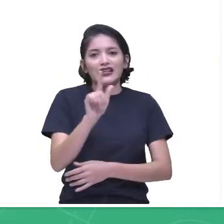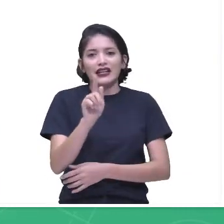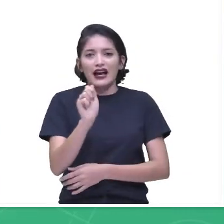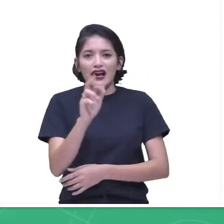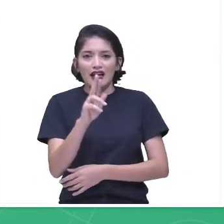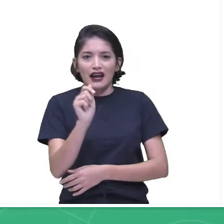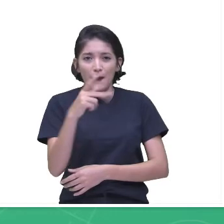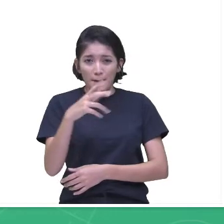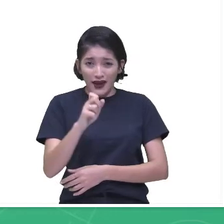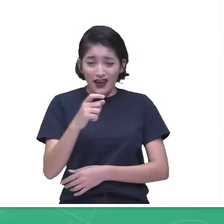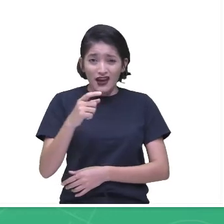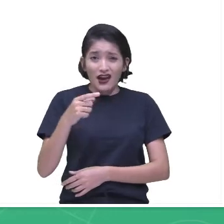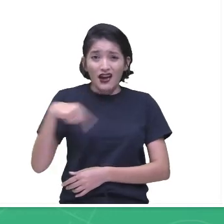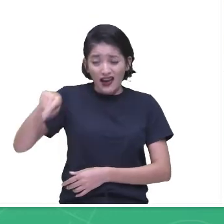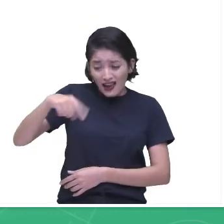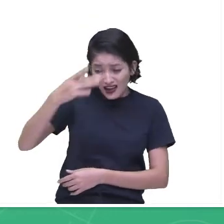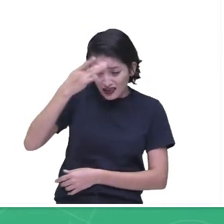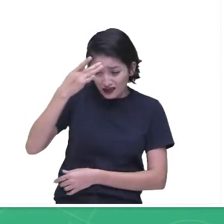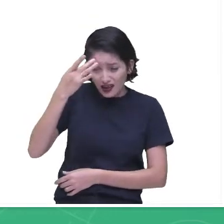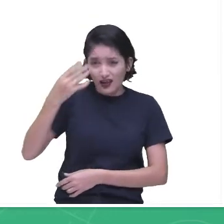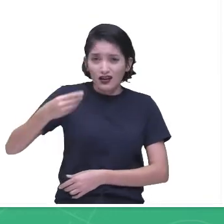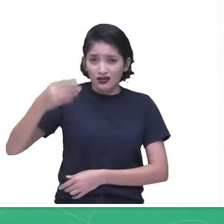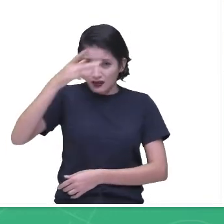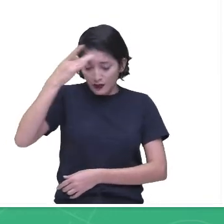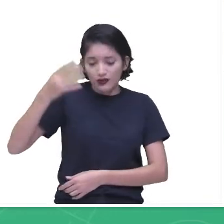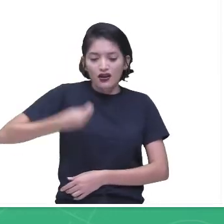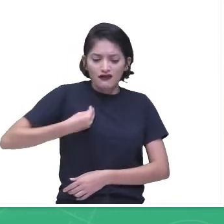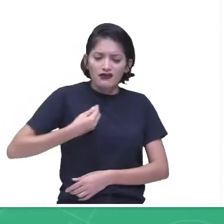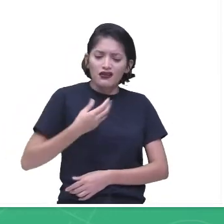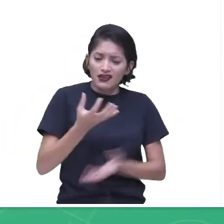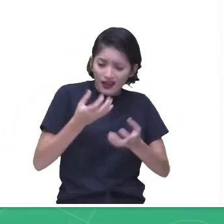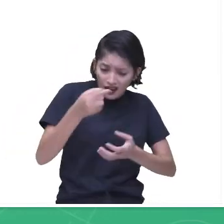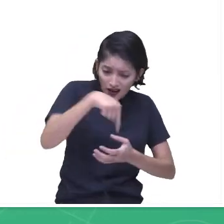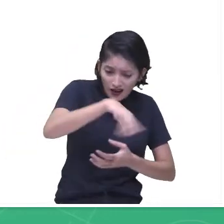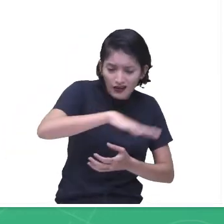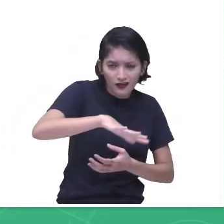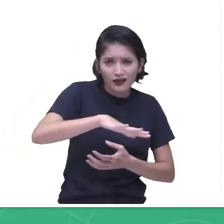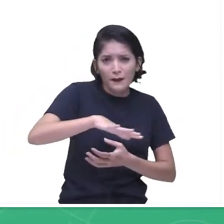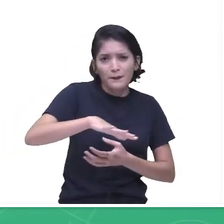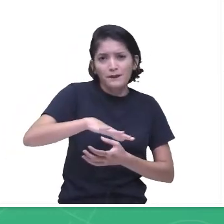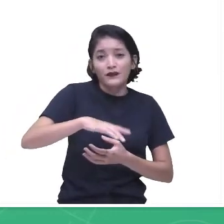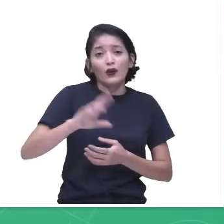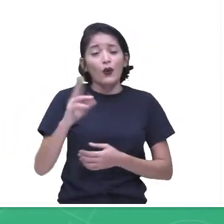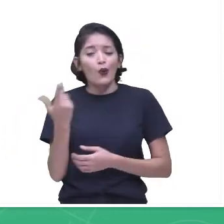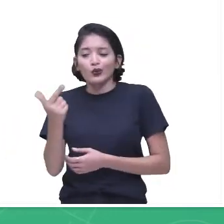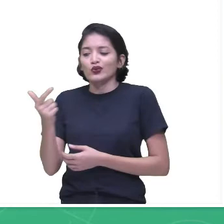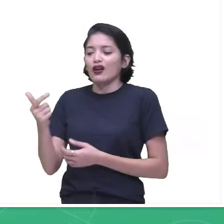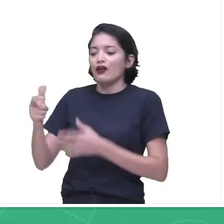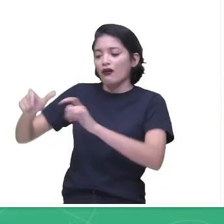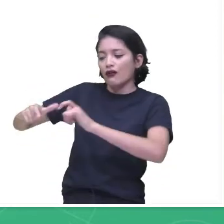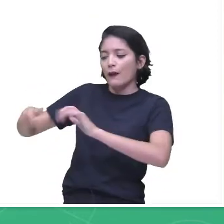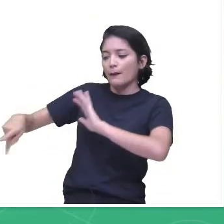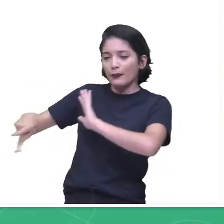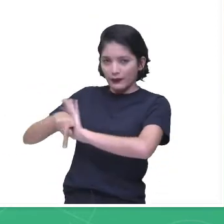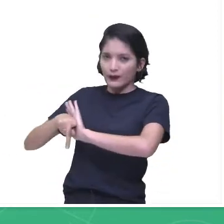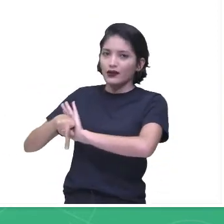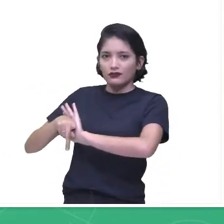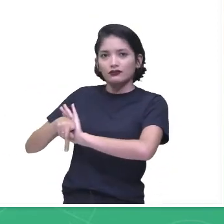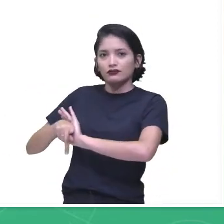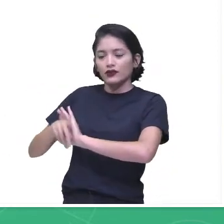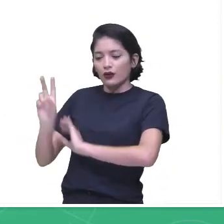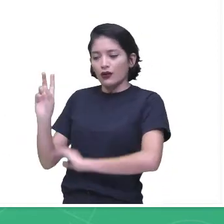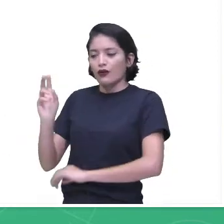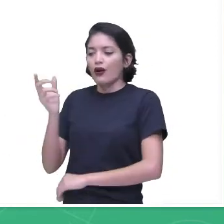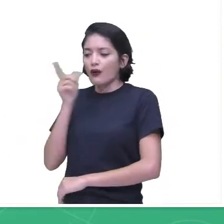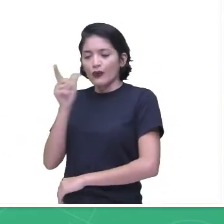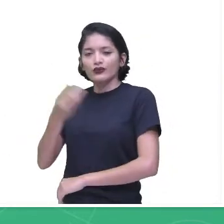querem? Ou porque não tem um espaço, como dizia o Milton Santos, garantido, um espaço onde elas possam viver